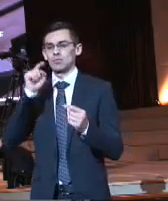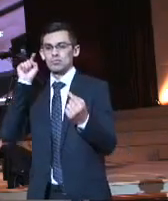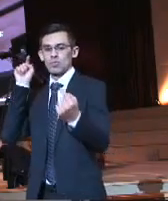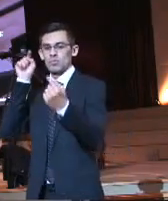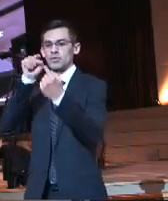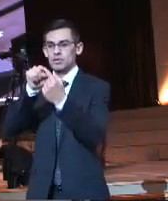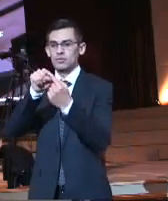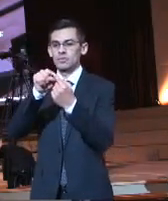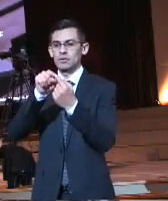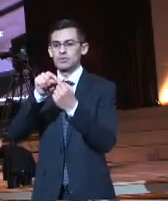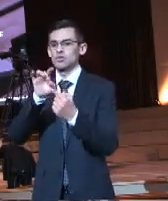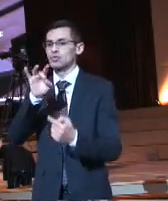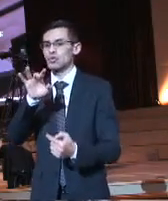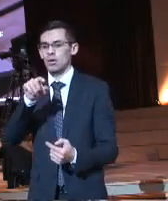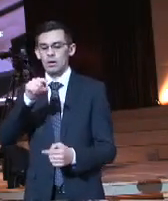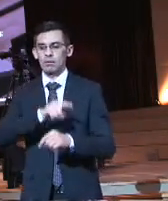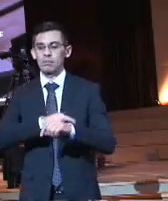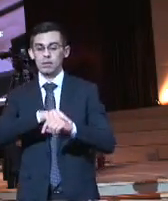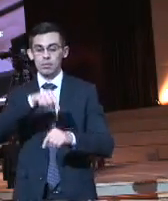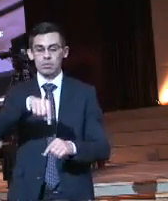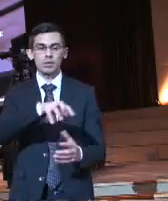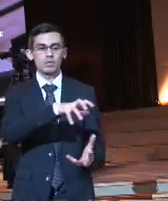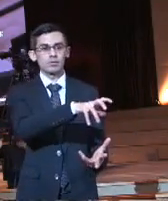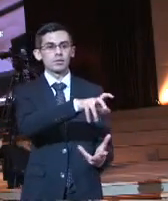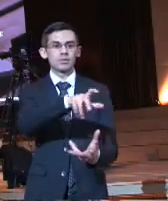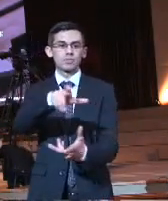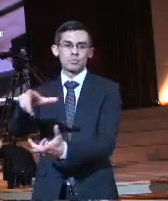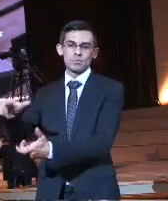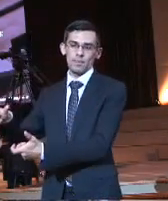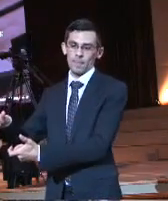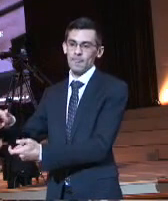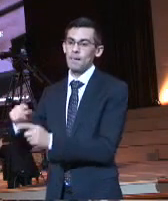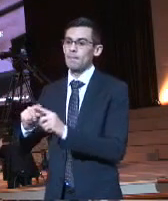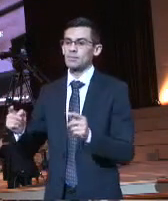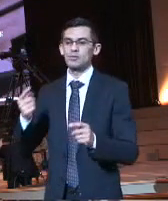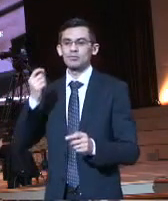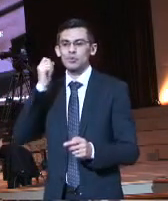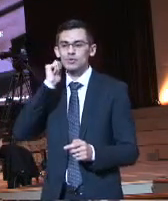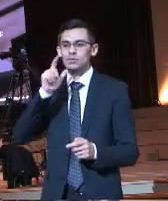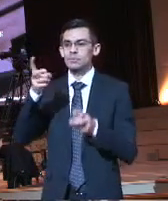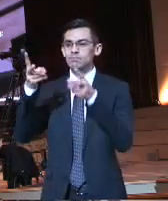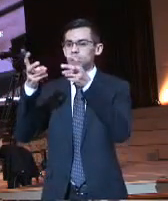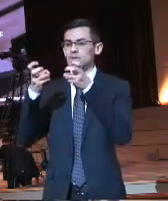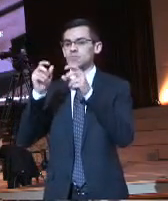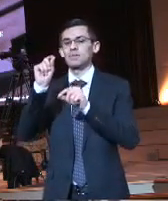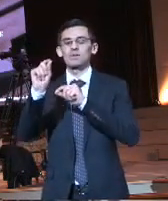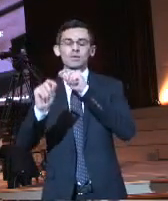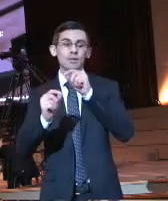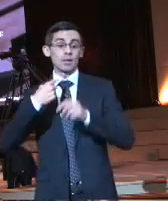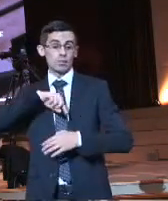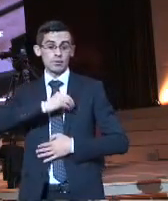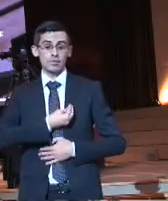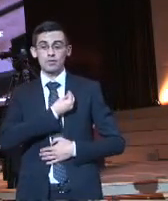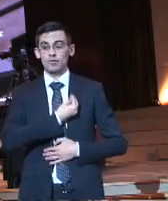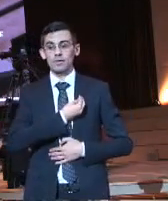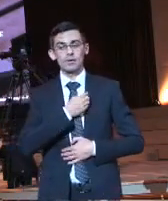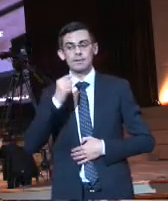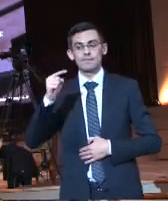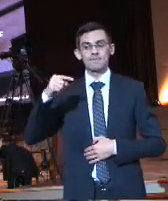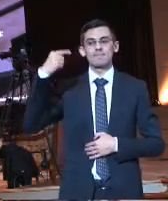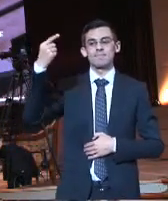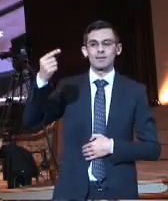estão limitadas ao tempo e ao espaço. E a gente não é capaz de perceber que a nossa vida vai